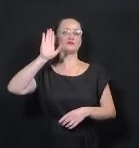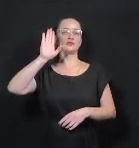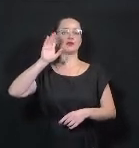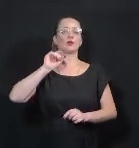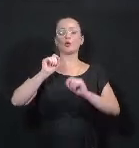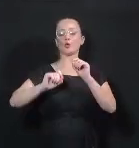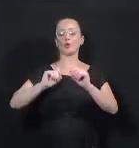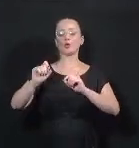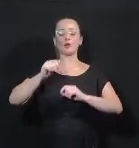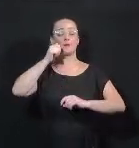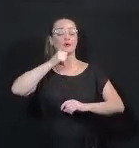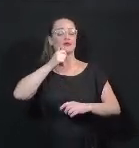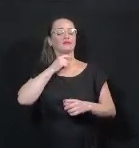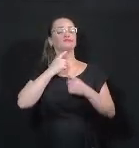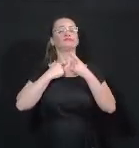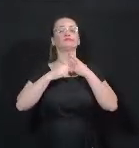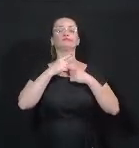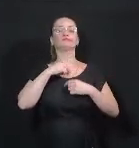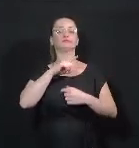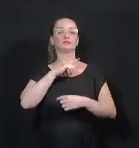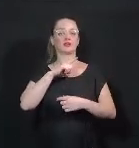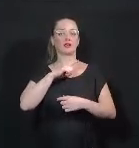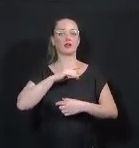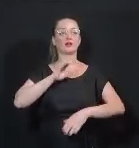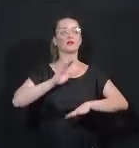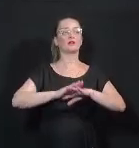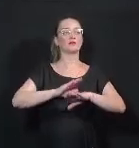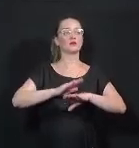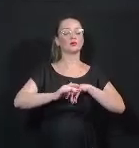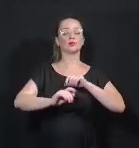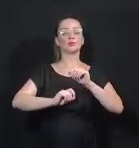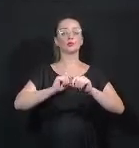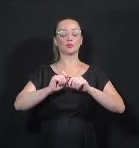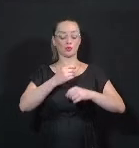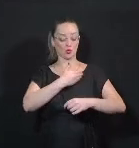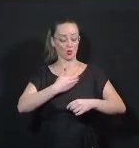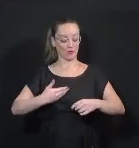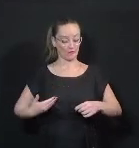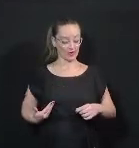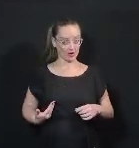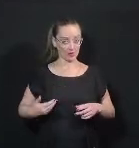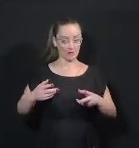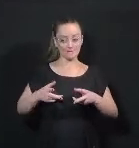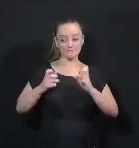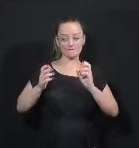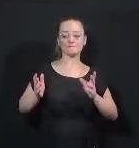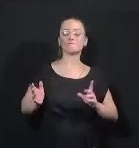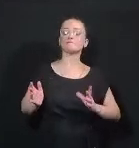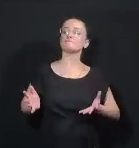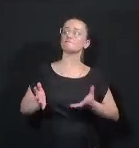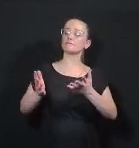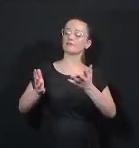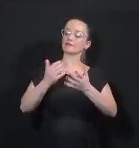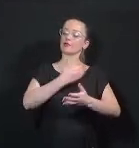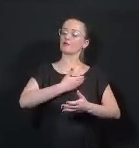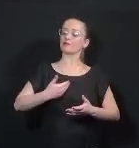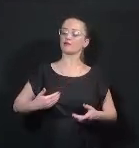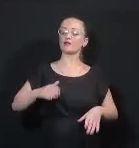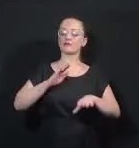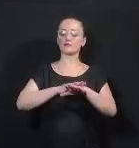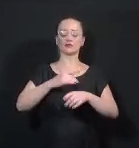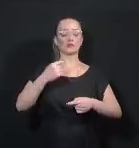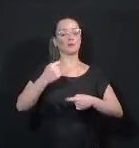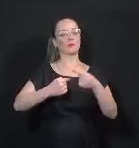elas almejavam, né? Fazer com que os governos implementassem políticas públicas